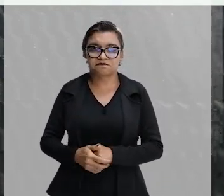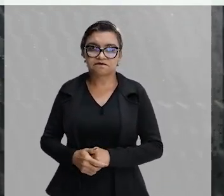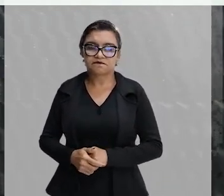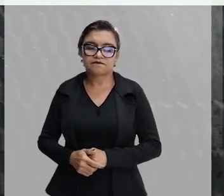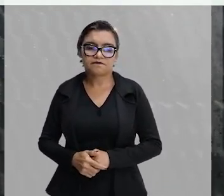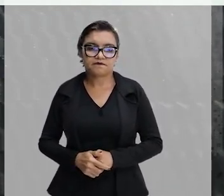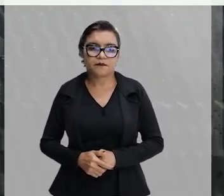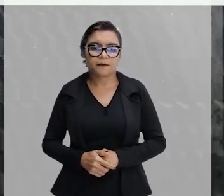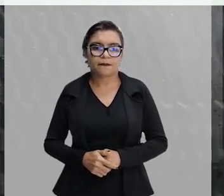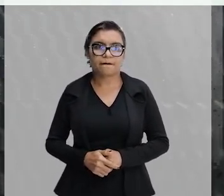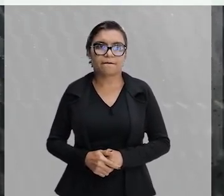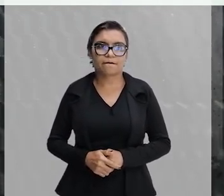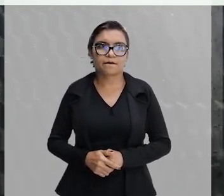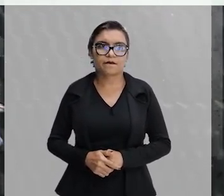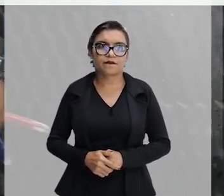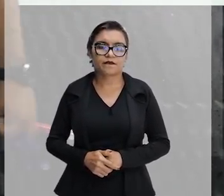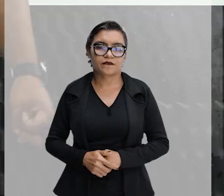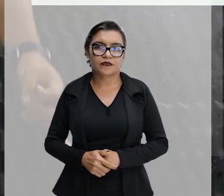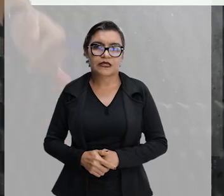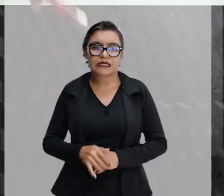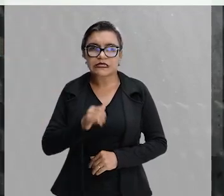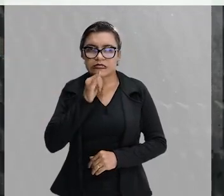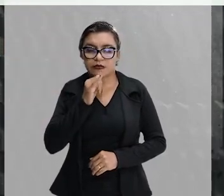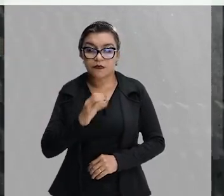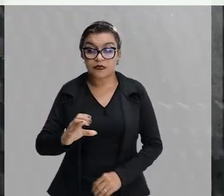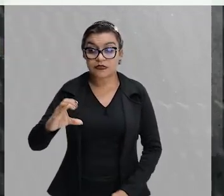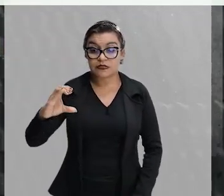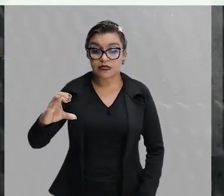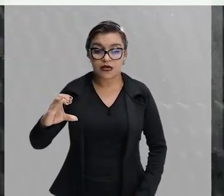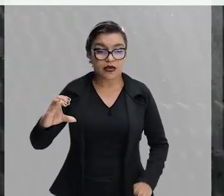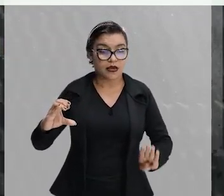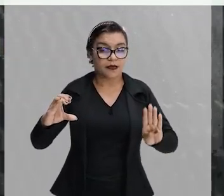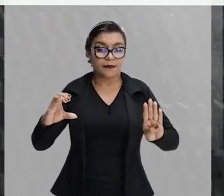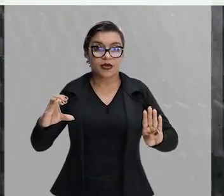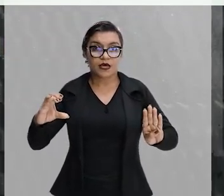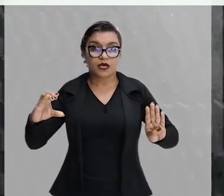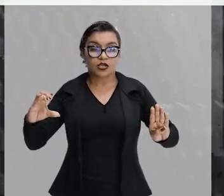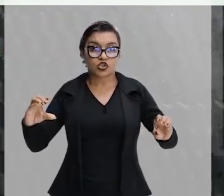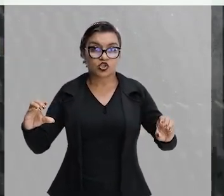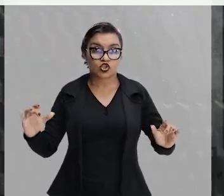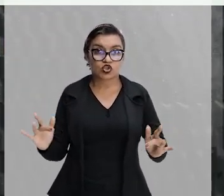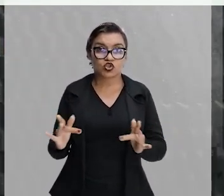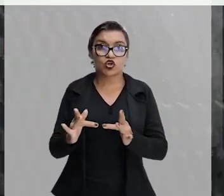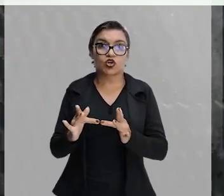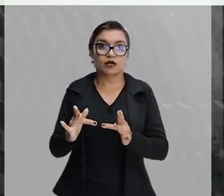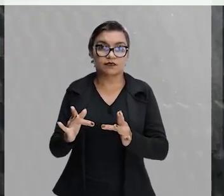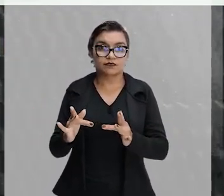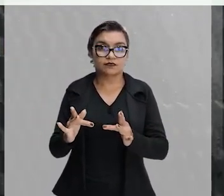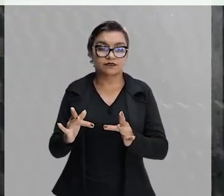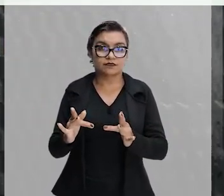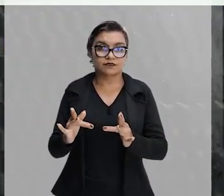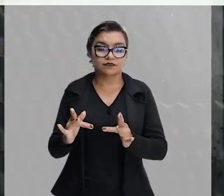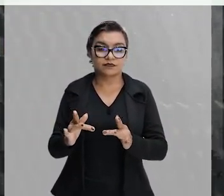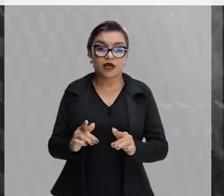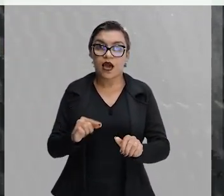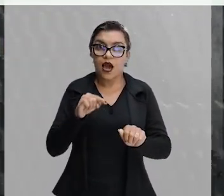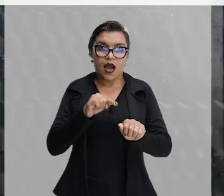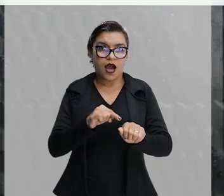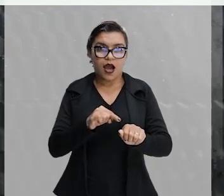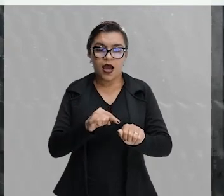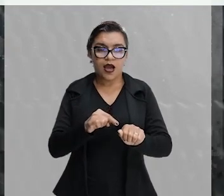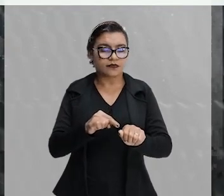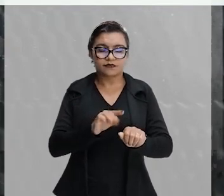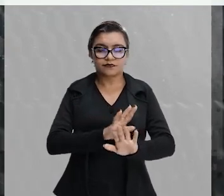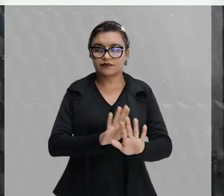Vai ser para tocar C em B. Então, C e B vão se tocar e A ela não vai participar desse toque